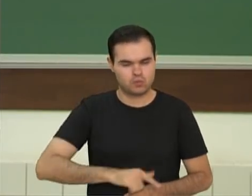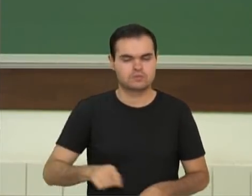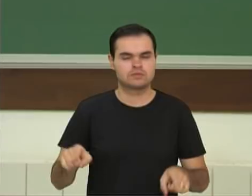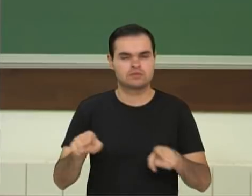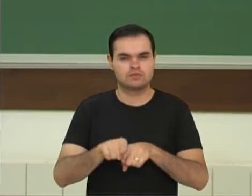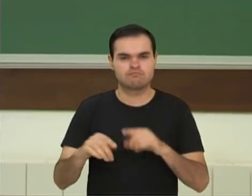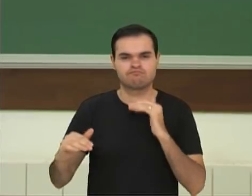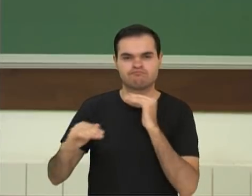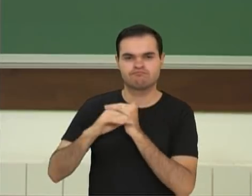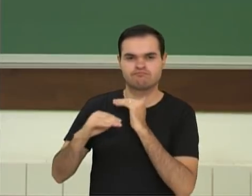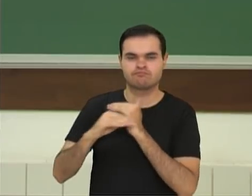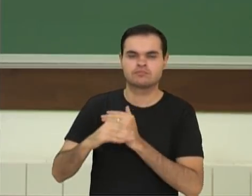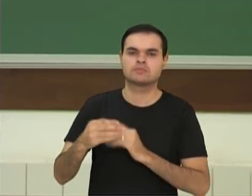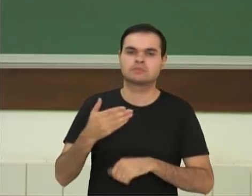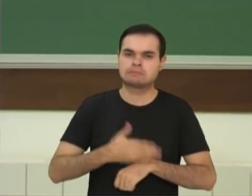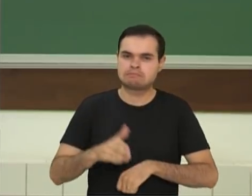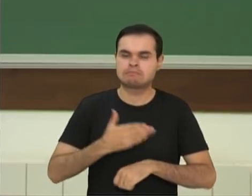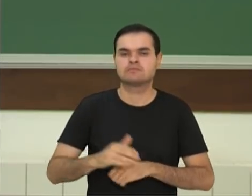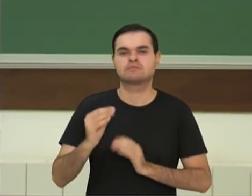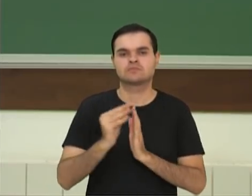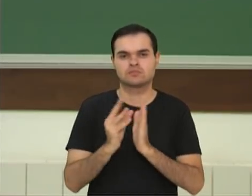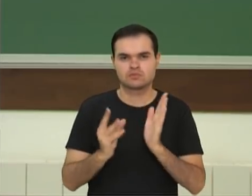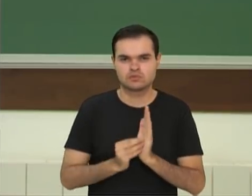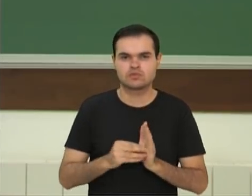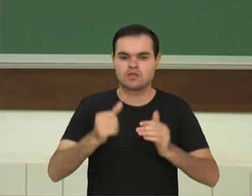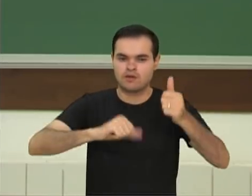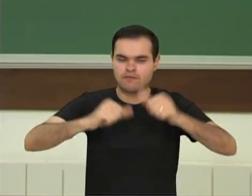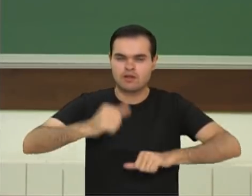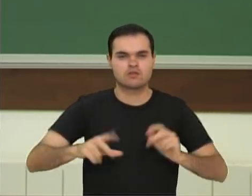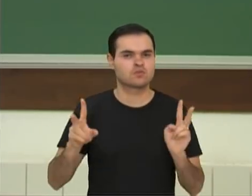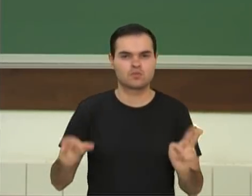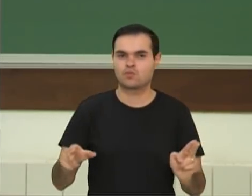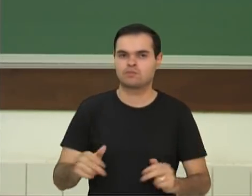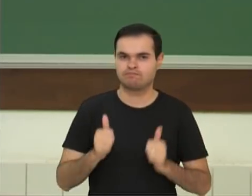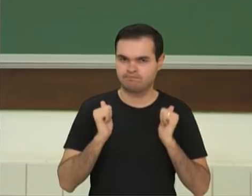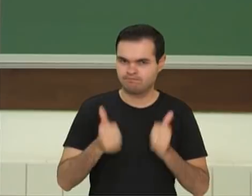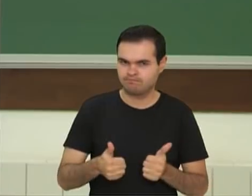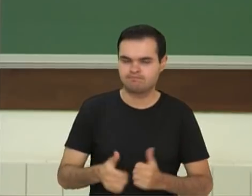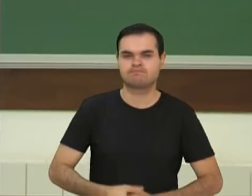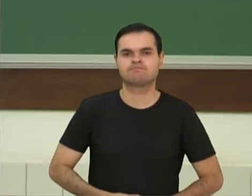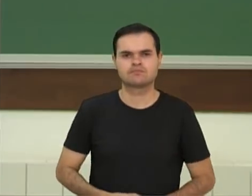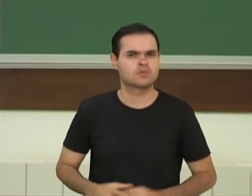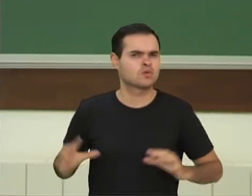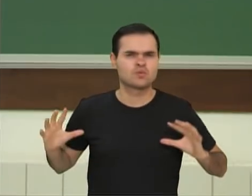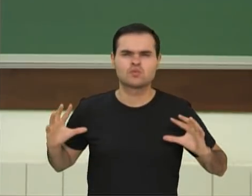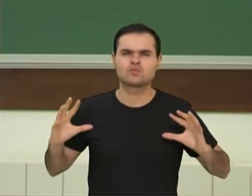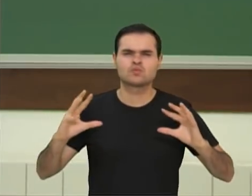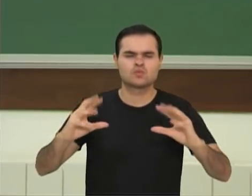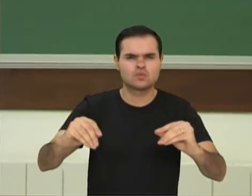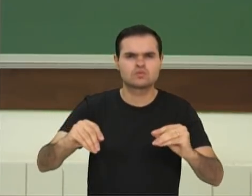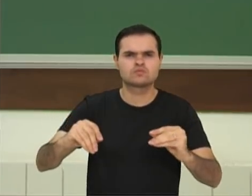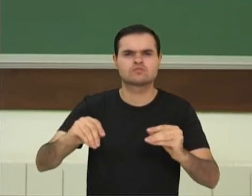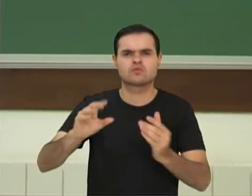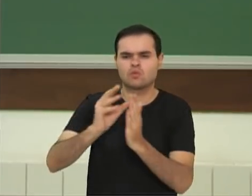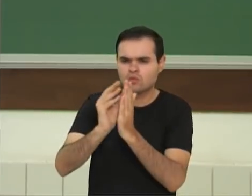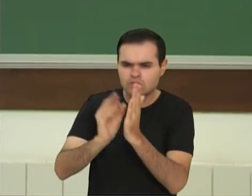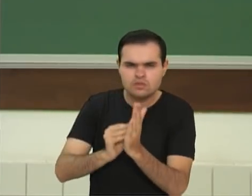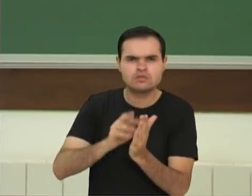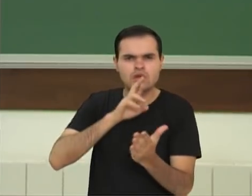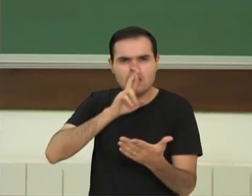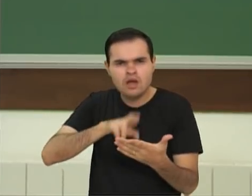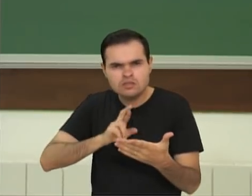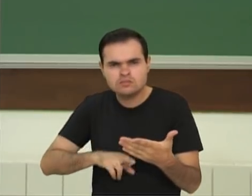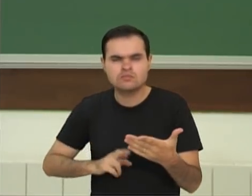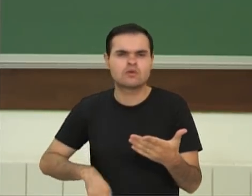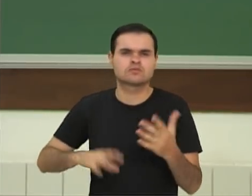irá exercitar o conteúdo e também será avaliado, certo? E todos, registrem os conteúdos, as